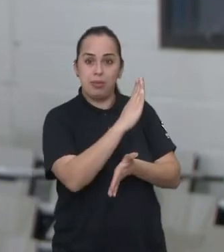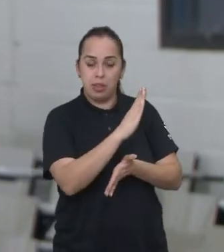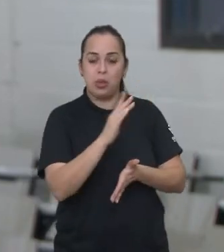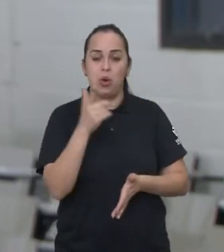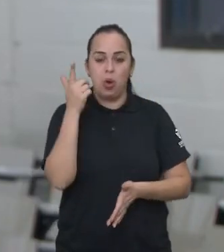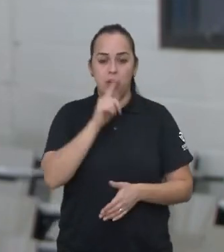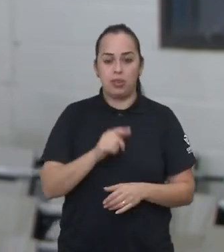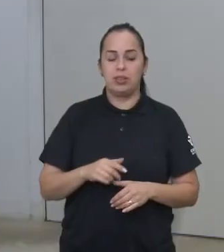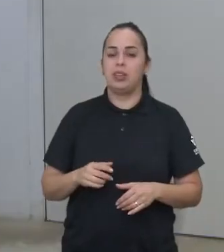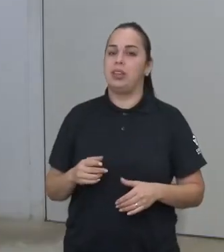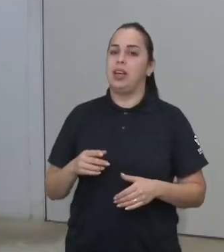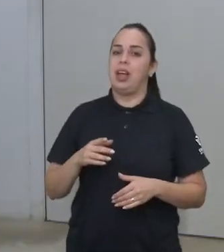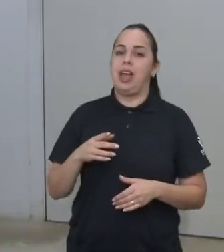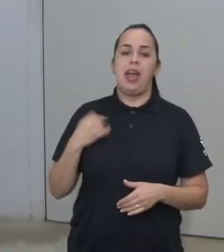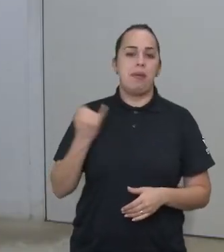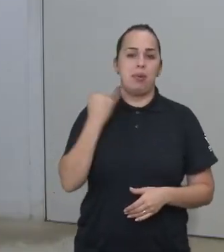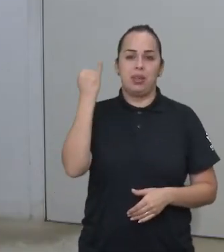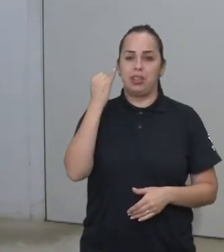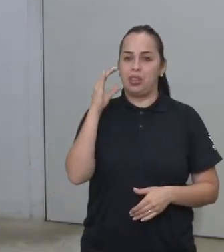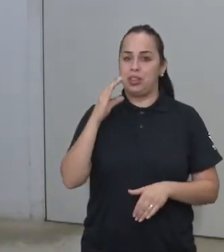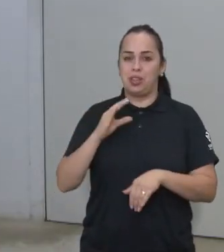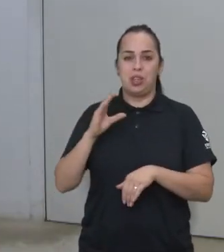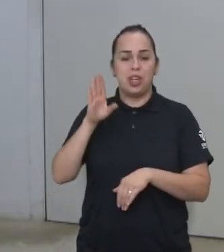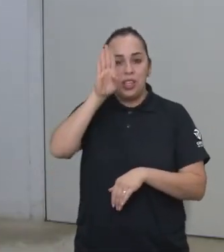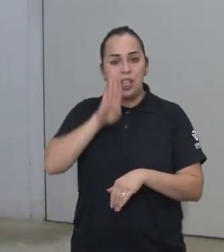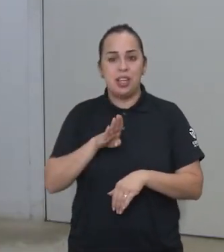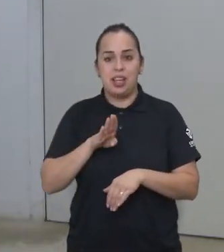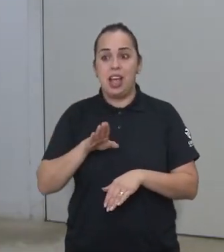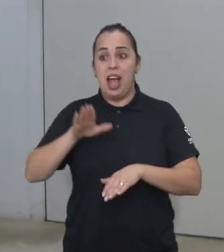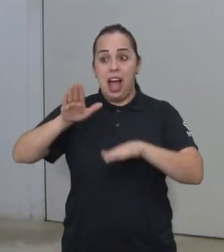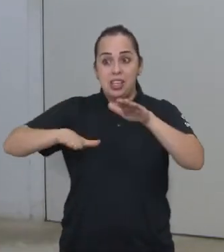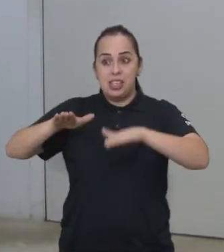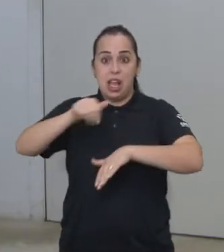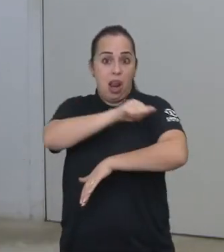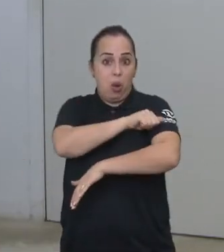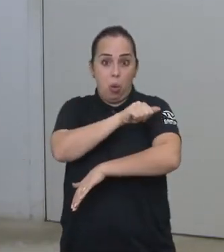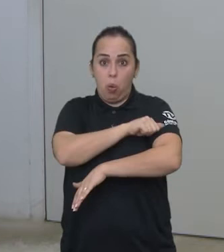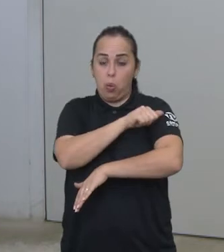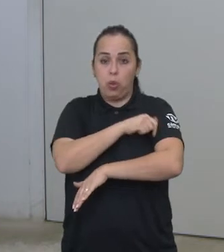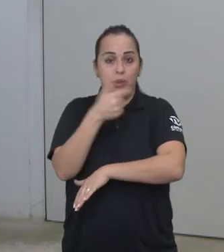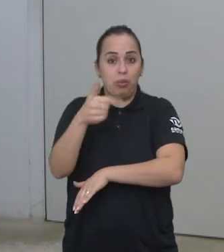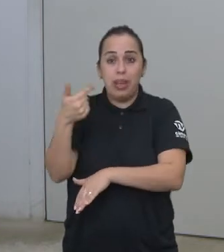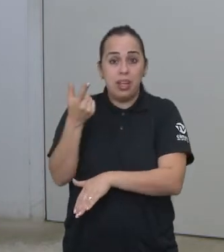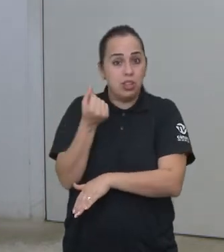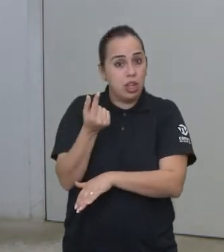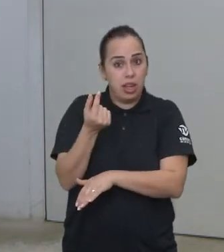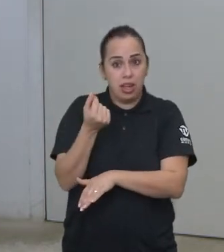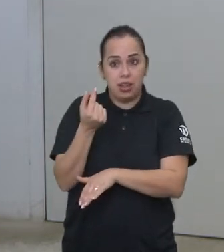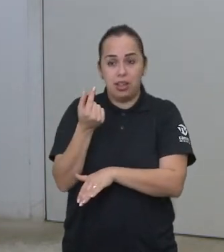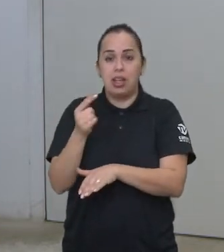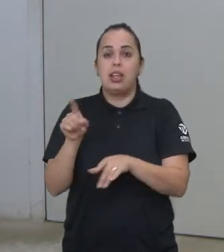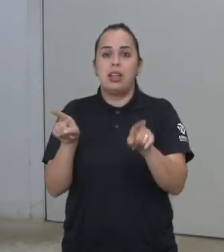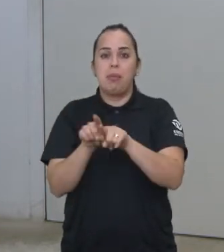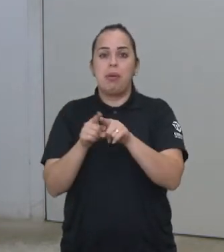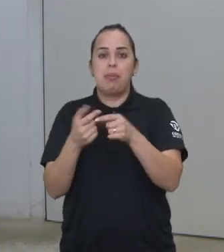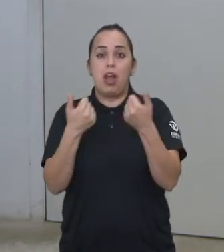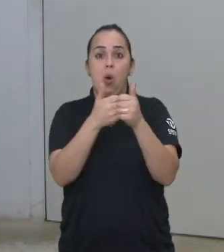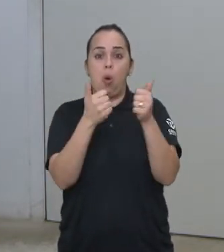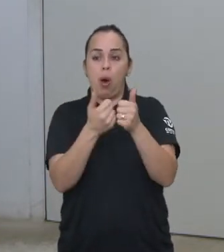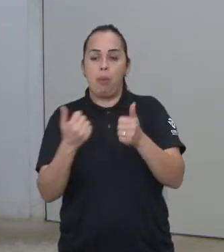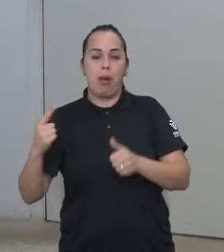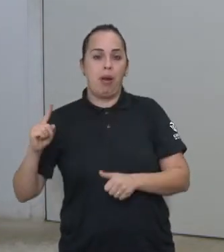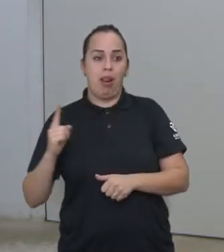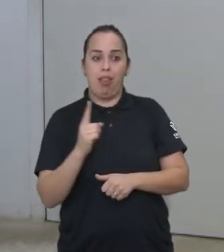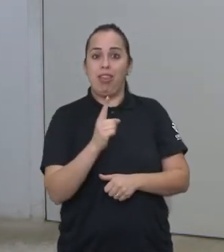as Universidades é essencial que seja gratuito alguns alunos eles enfrentam dificuldades extremas nas suas casas Eles não têm dinheiro para